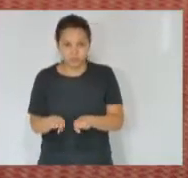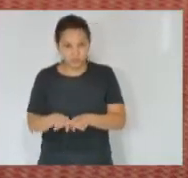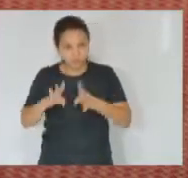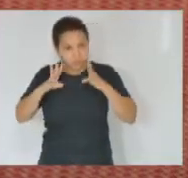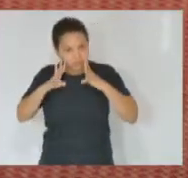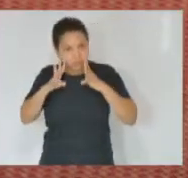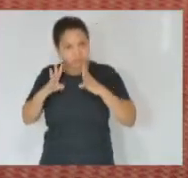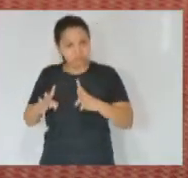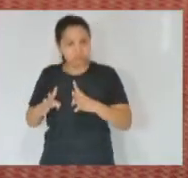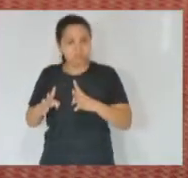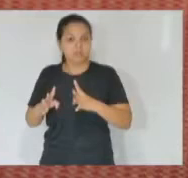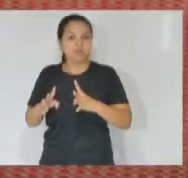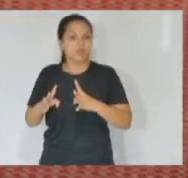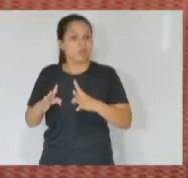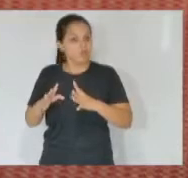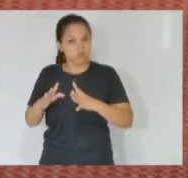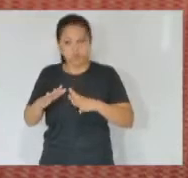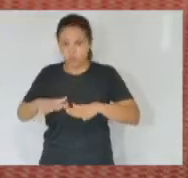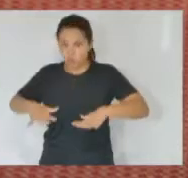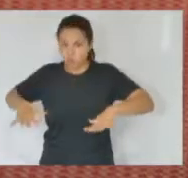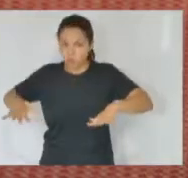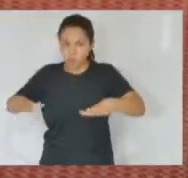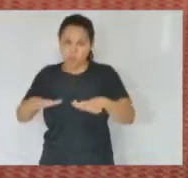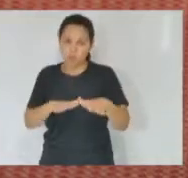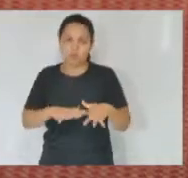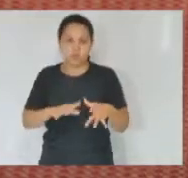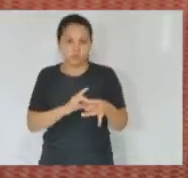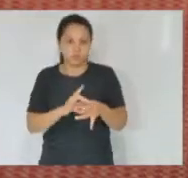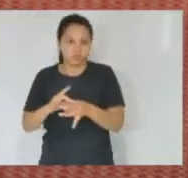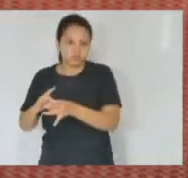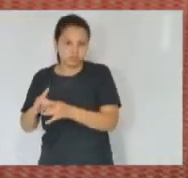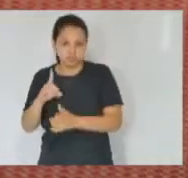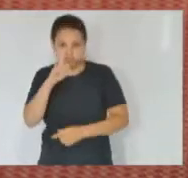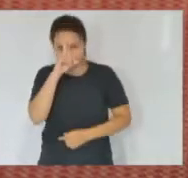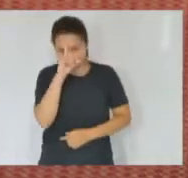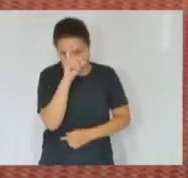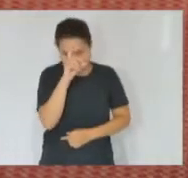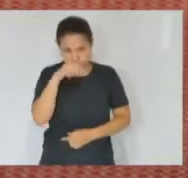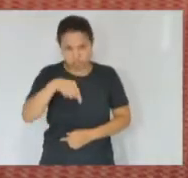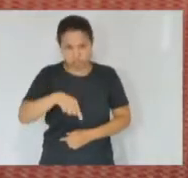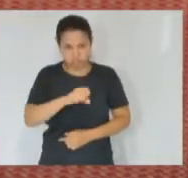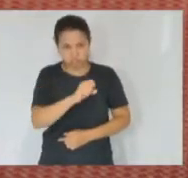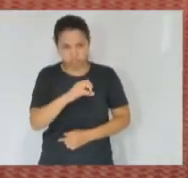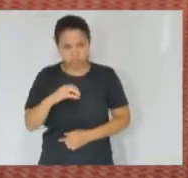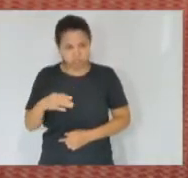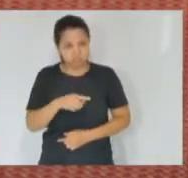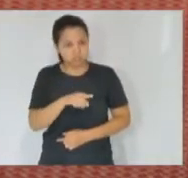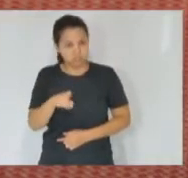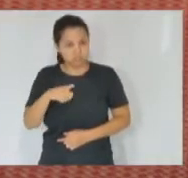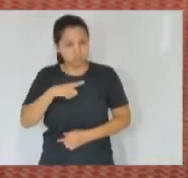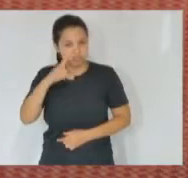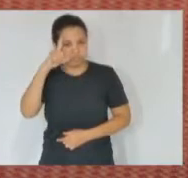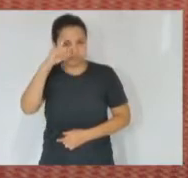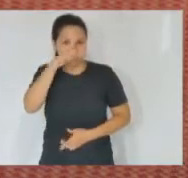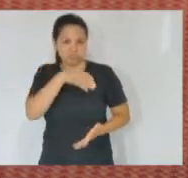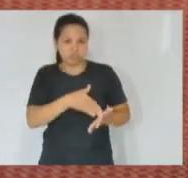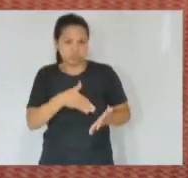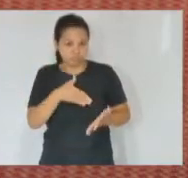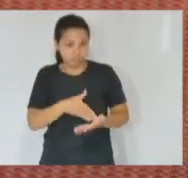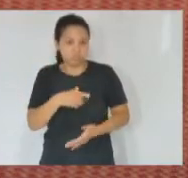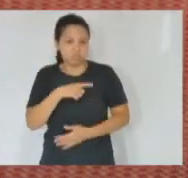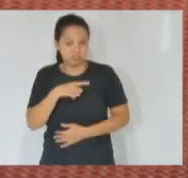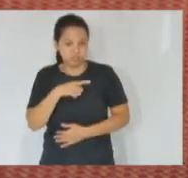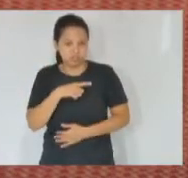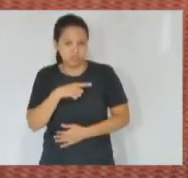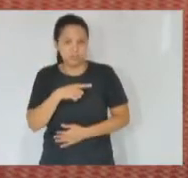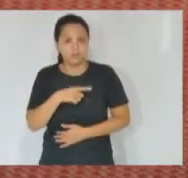estenda para toda a rede hospitalar de Santa Catarina, porque passa, sim, dificuldades. Nós